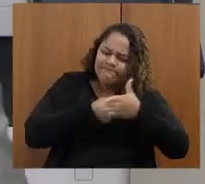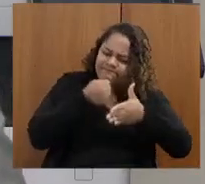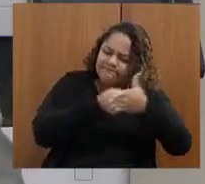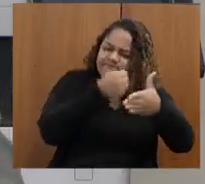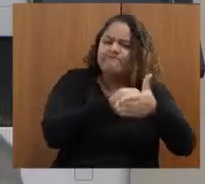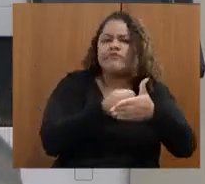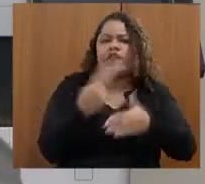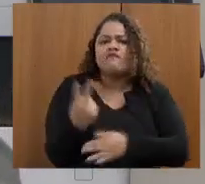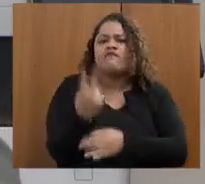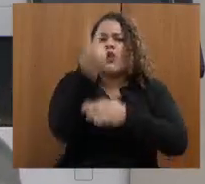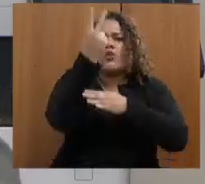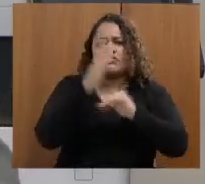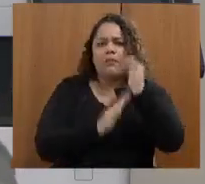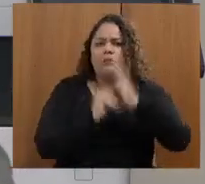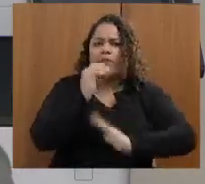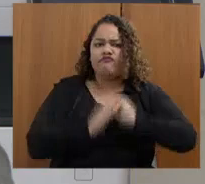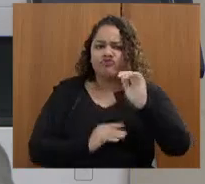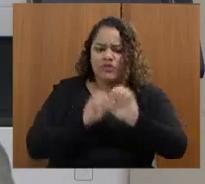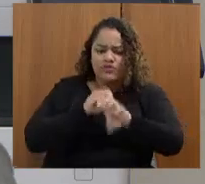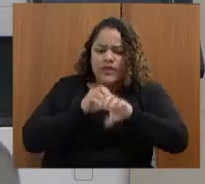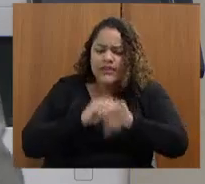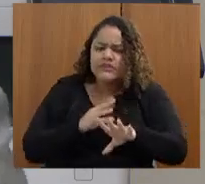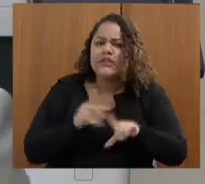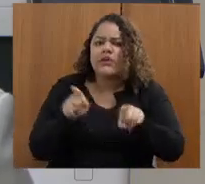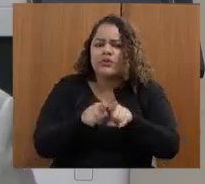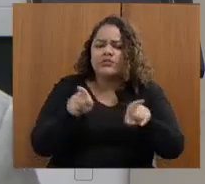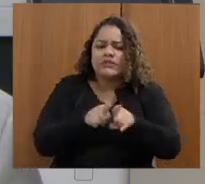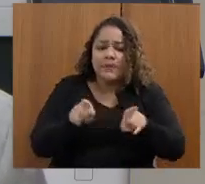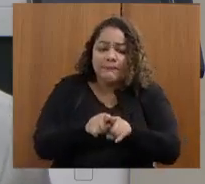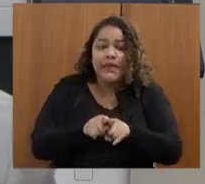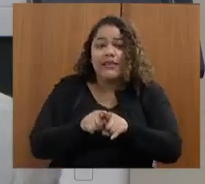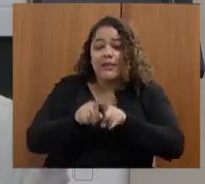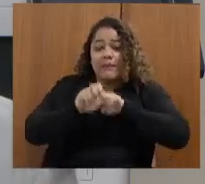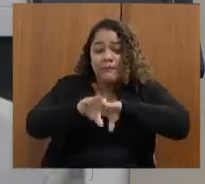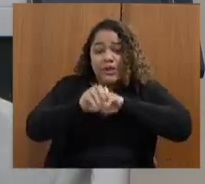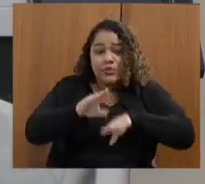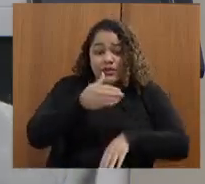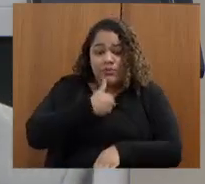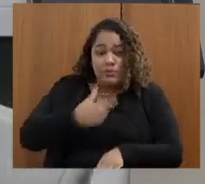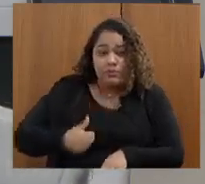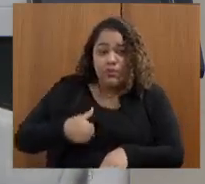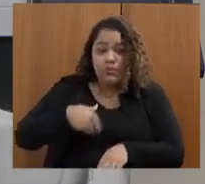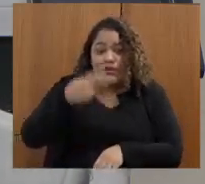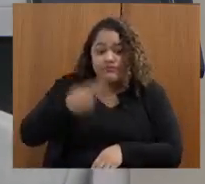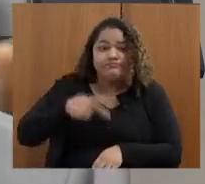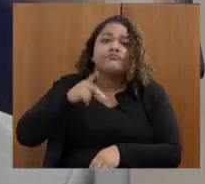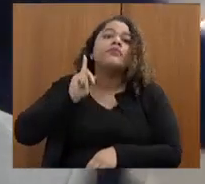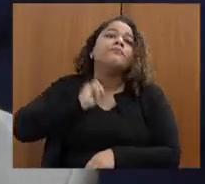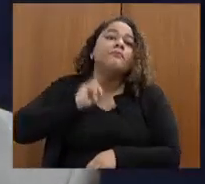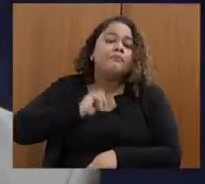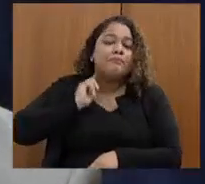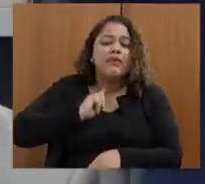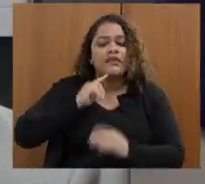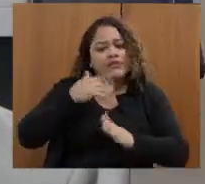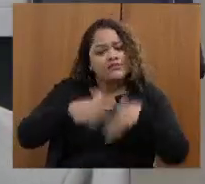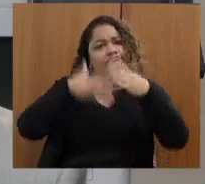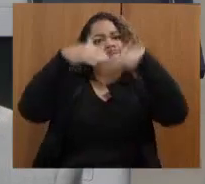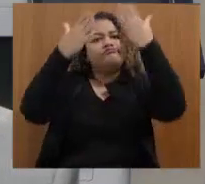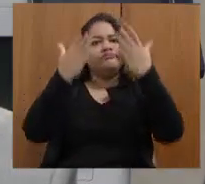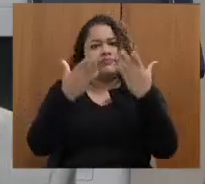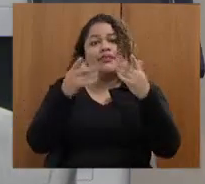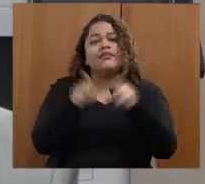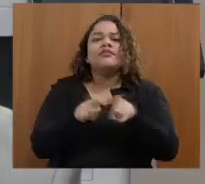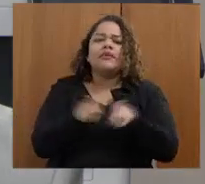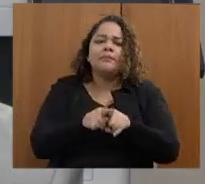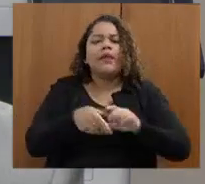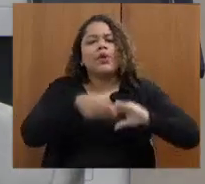pela evolução da educação pública de qualidade de Minas Gerais e cumprimento também Deputado Wesley Santiago deputada